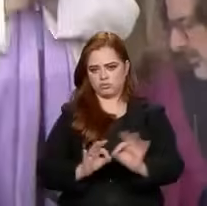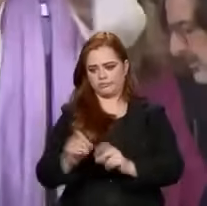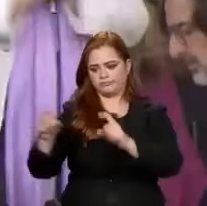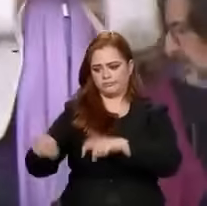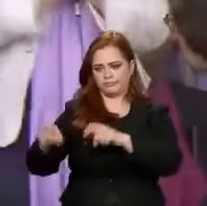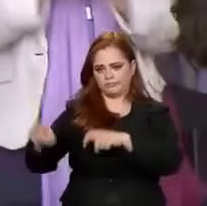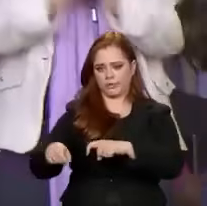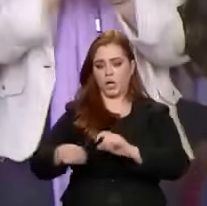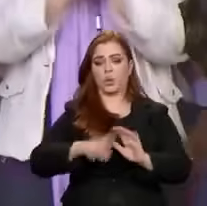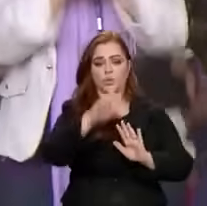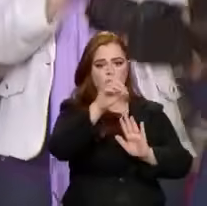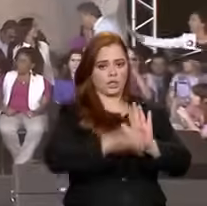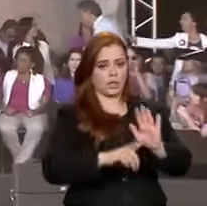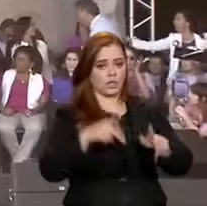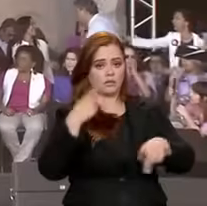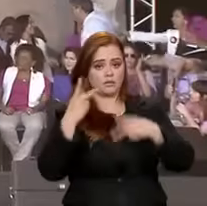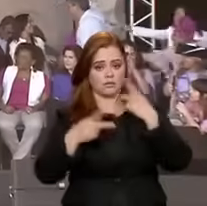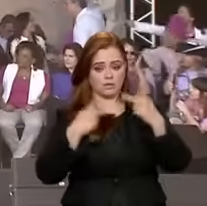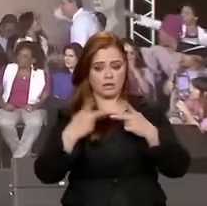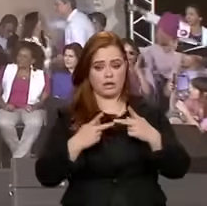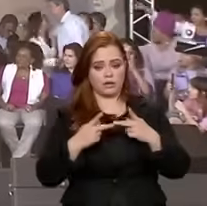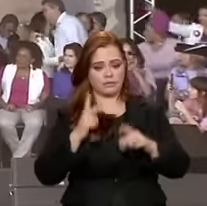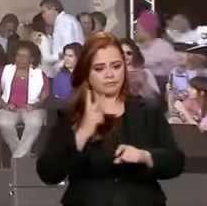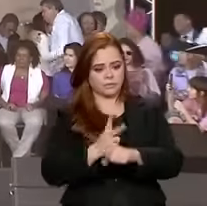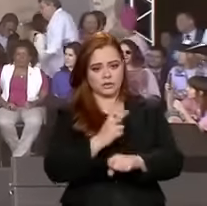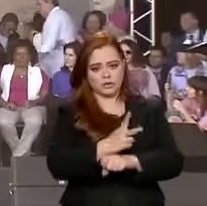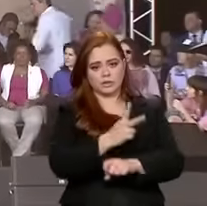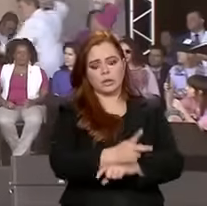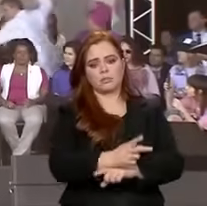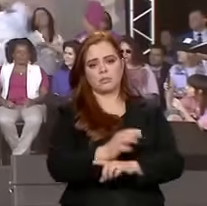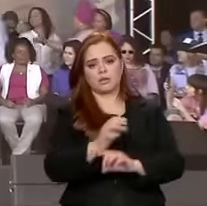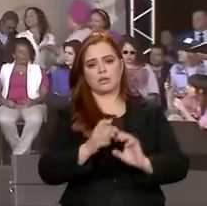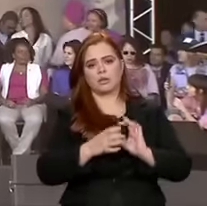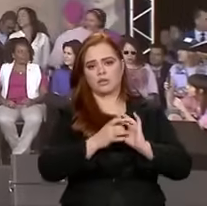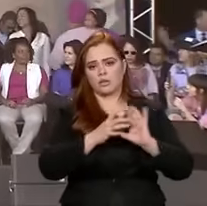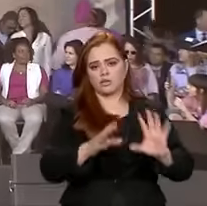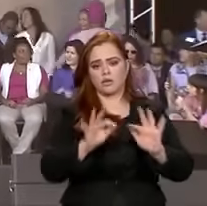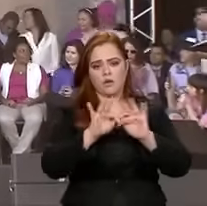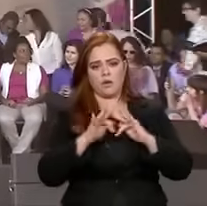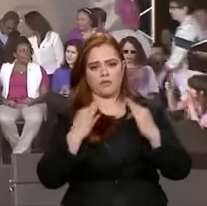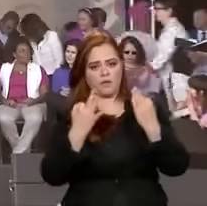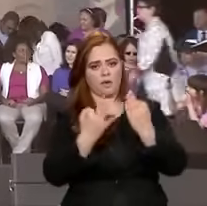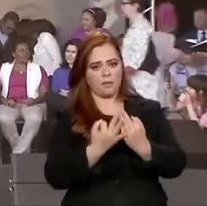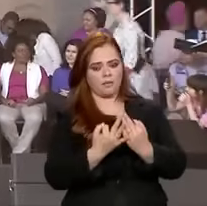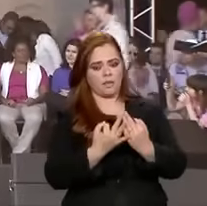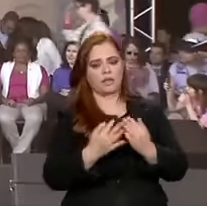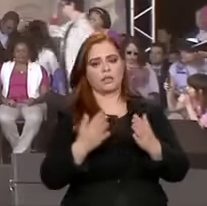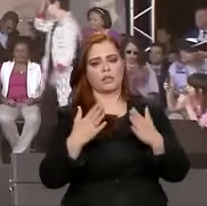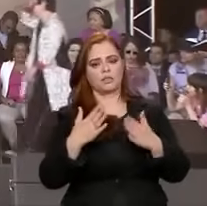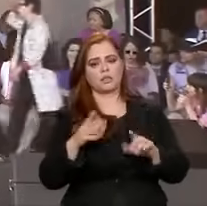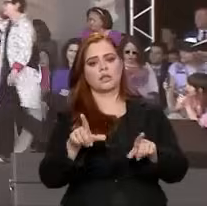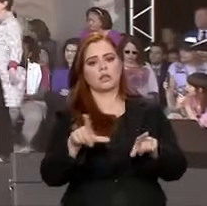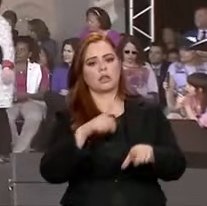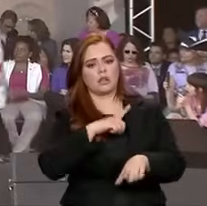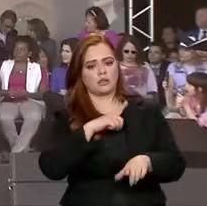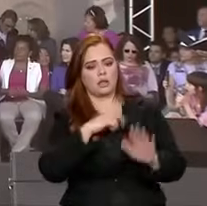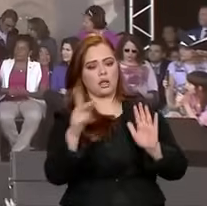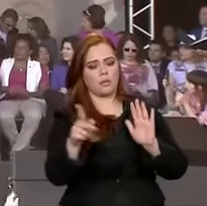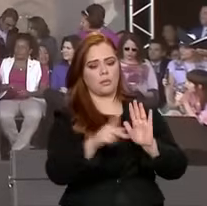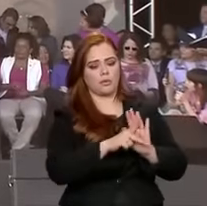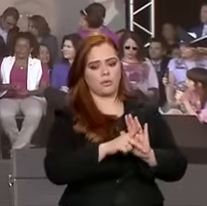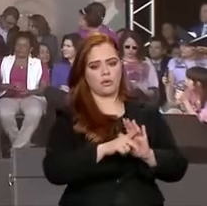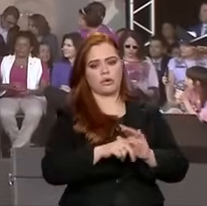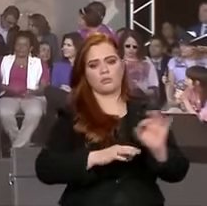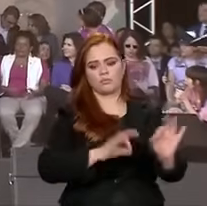Versa sobre a seleção permanência e titulação das famílias beneficiárias do programa nacional de